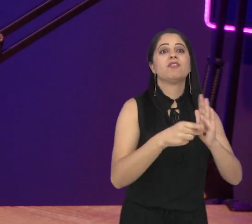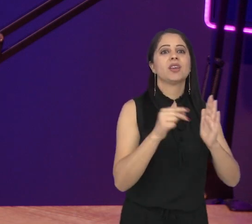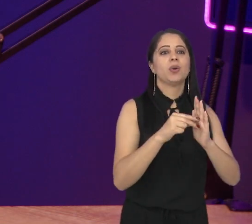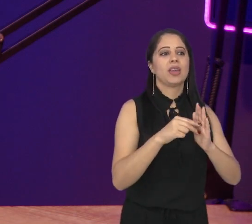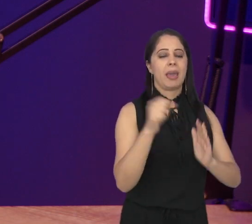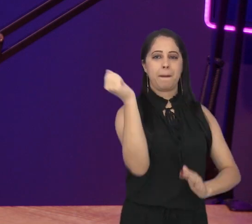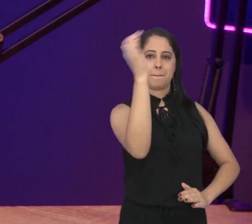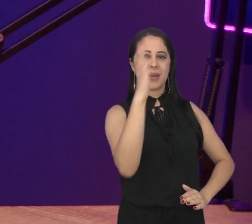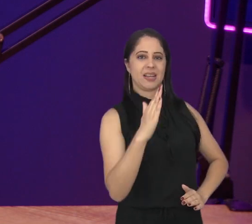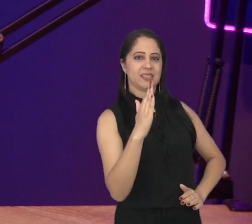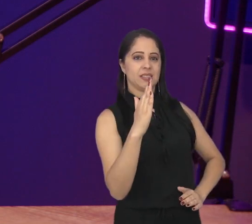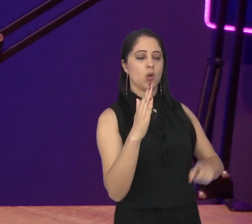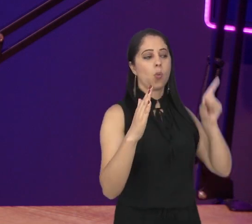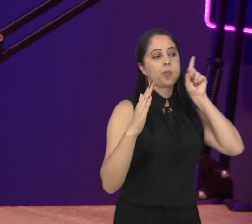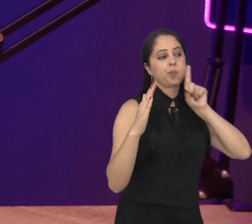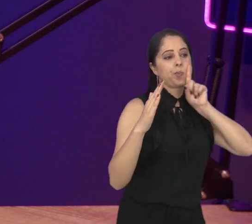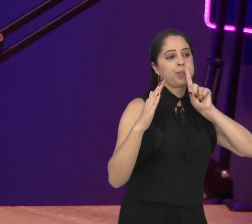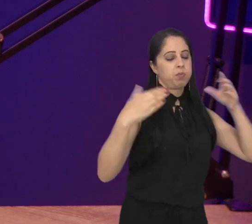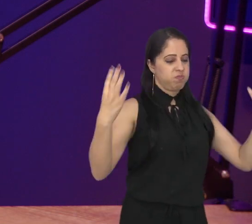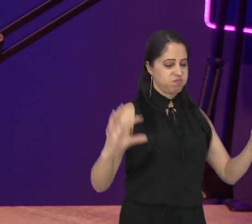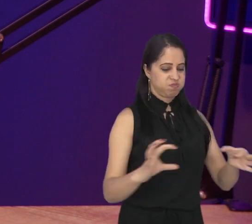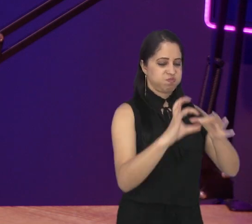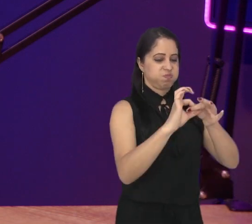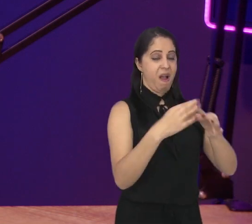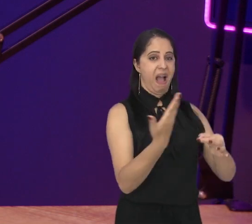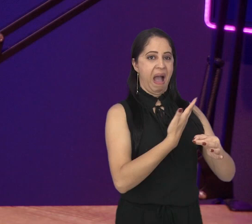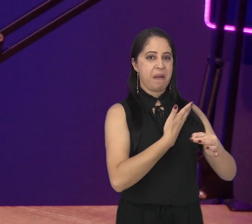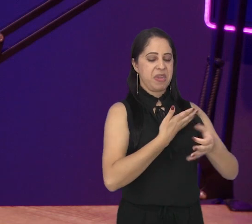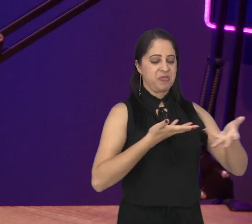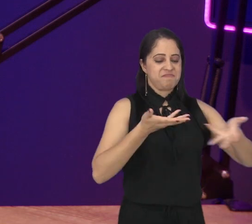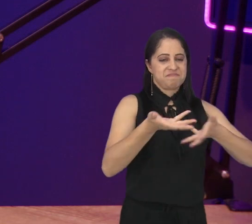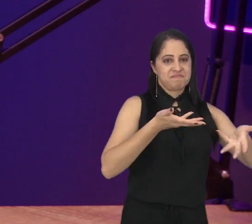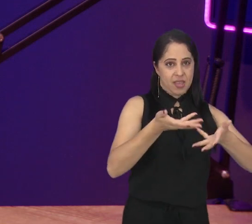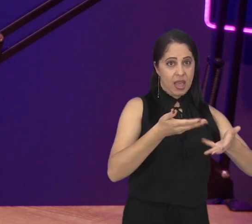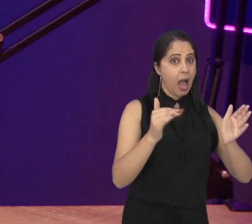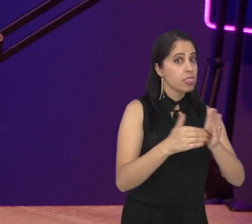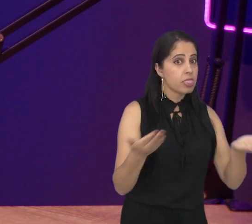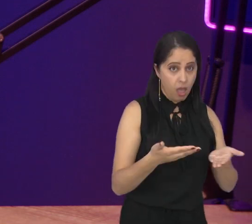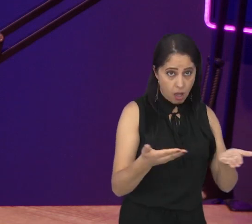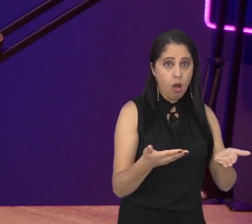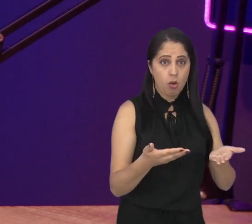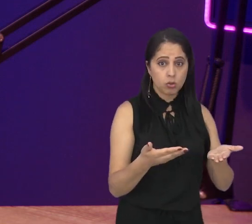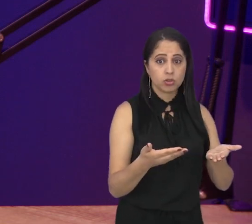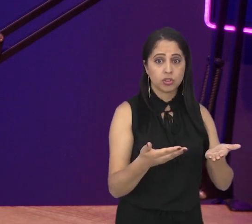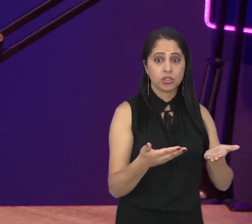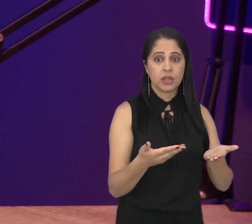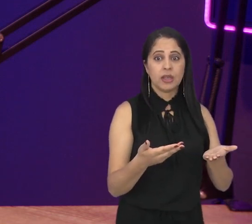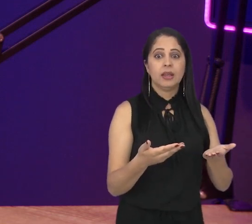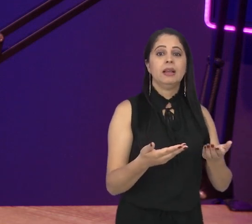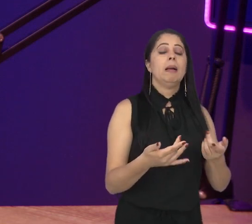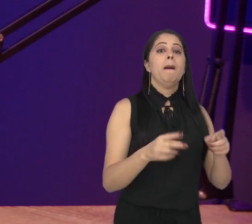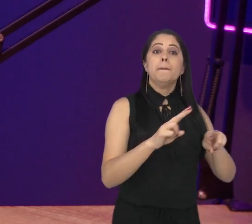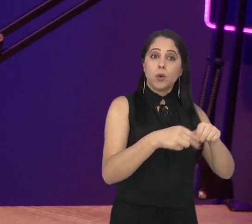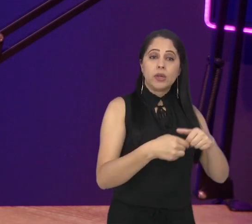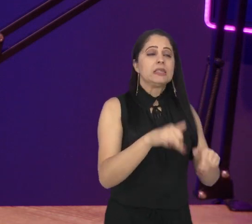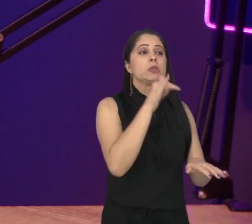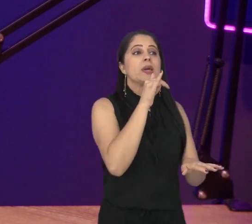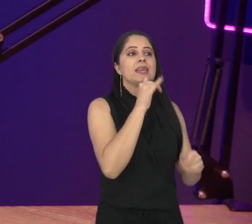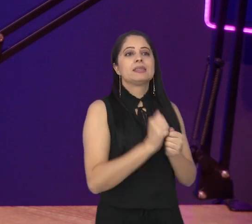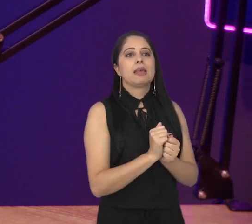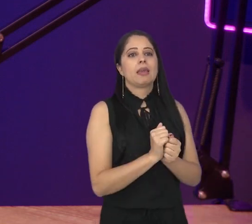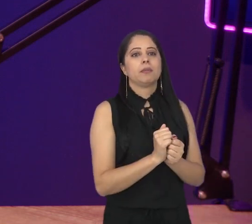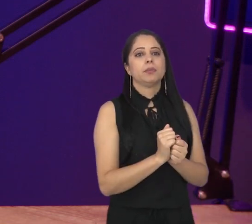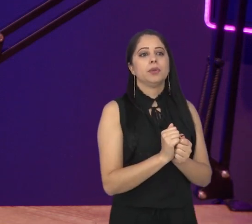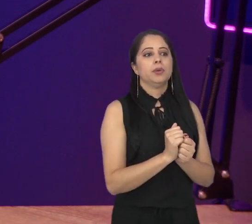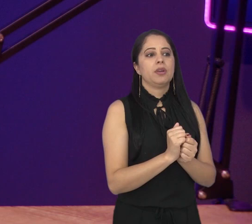nós somos amigos, né, a política da boa vizinhança. Então, e até hoje a gente tem essa influência. Então, às vezes, é